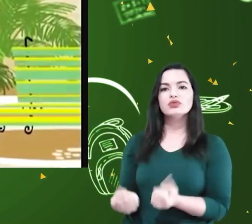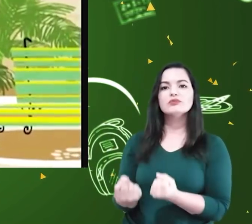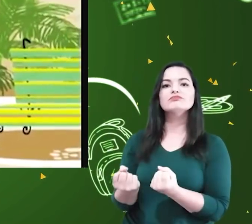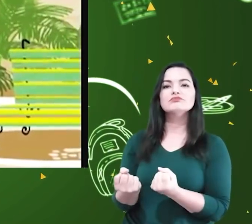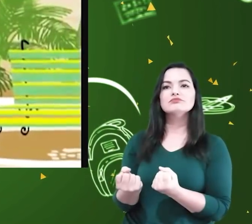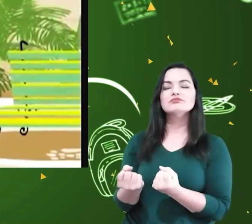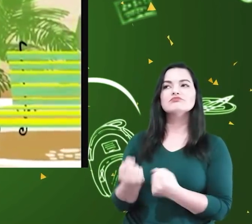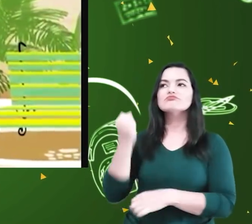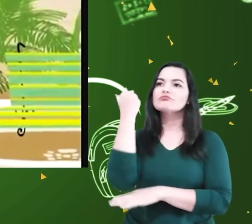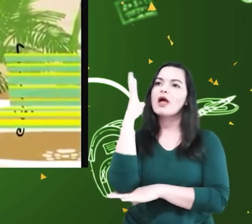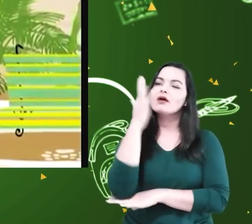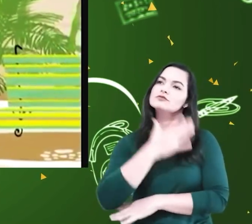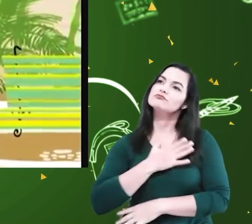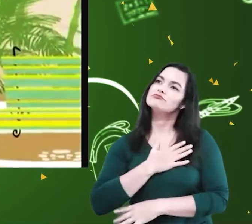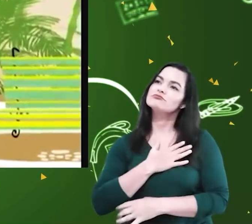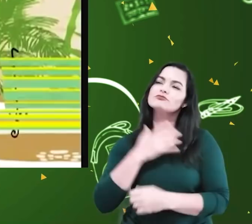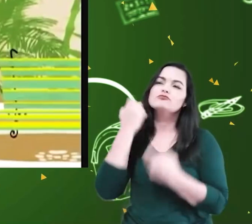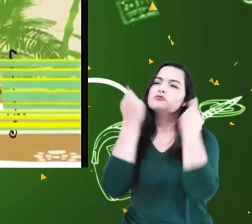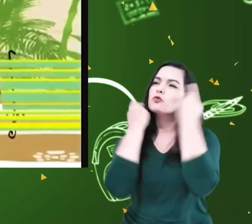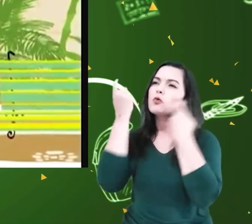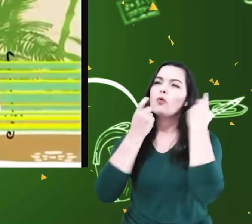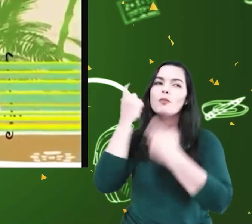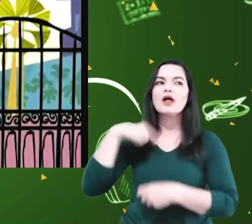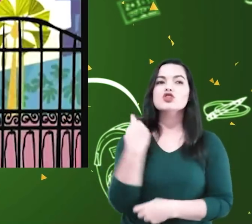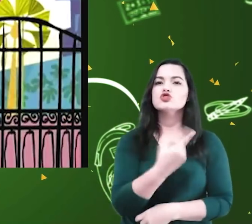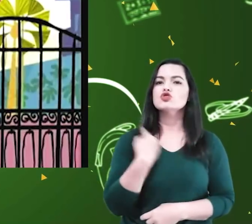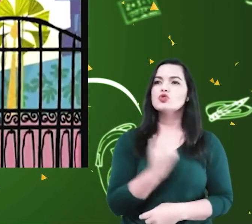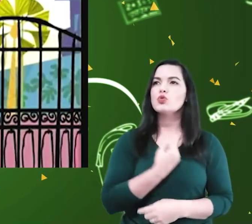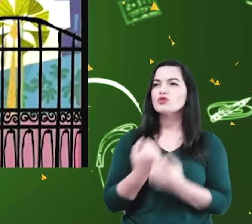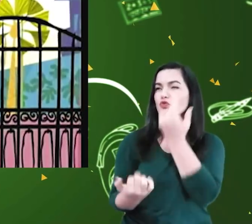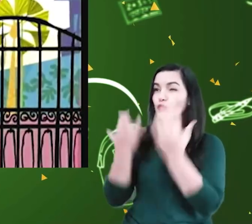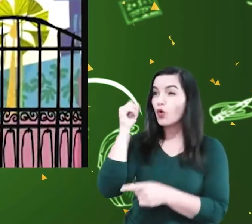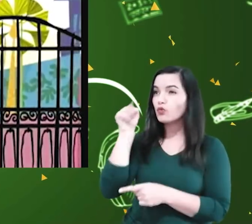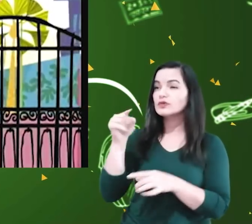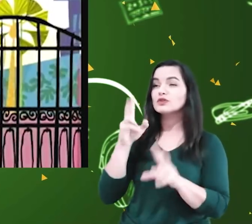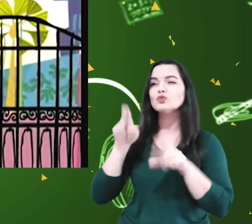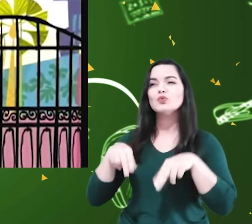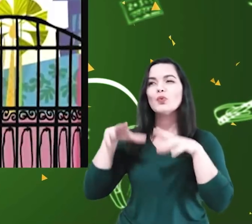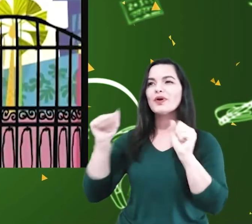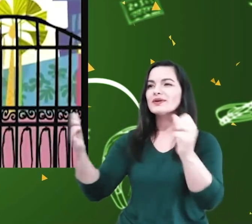Não se preocupem, arvorezinhas. A gente nunca vai botar fogo em vocês, tá?